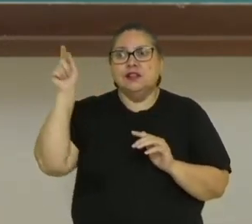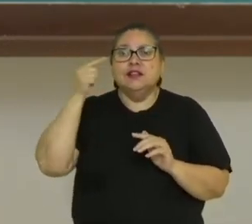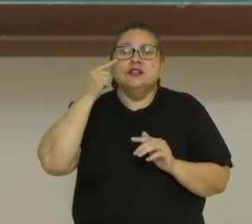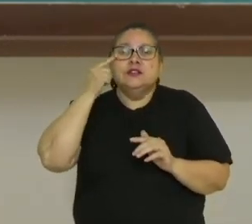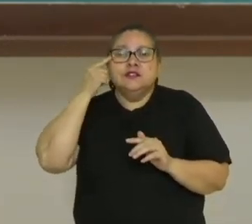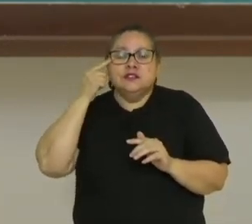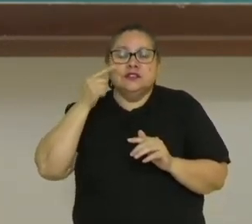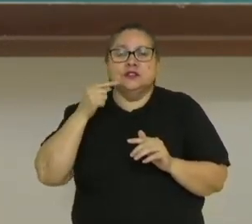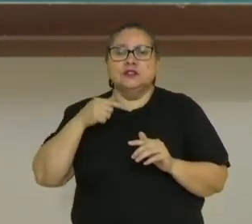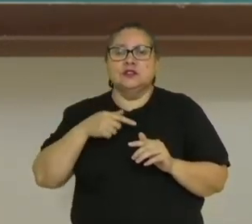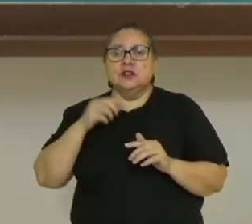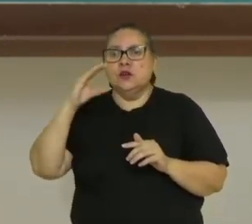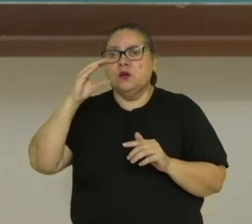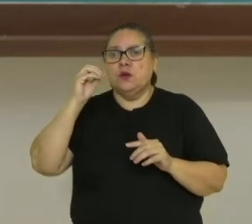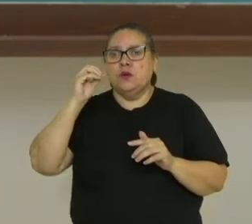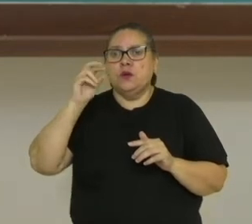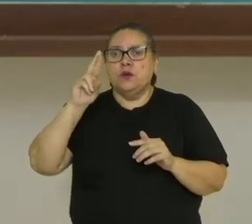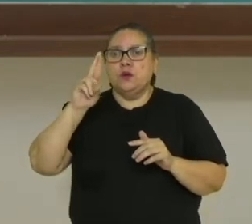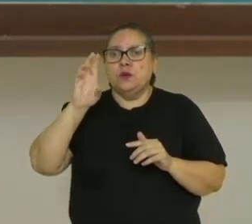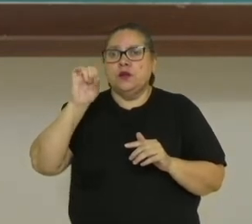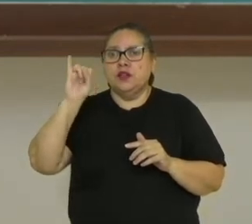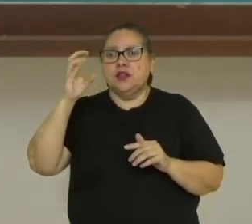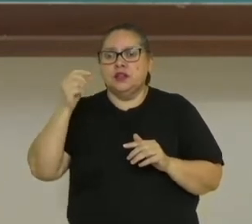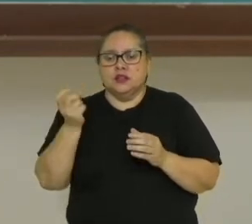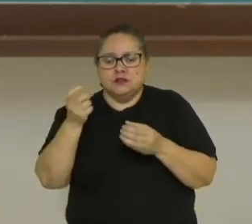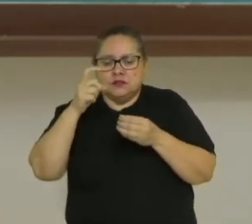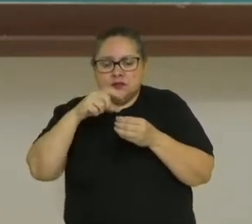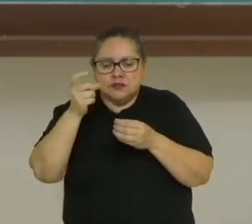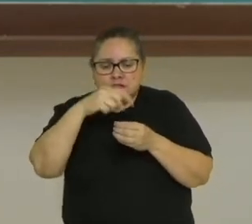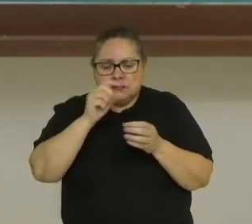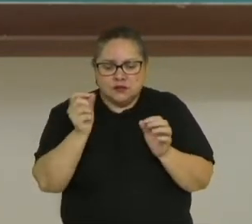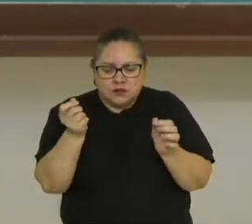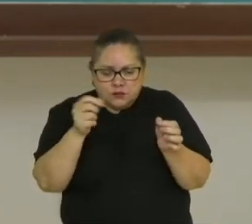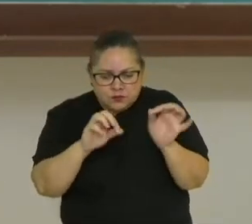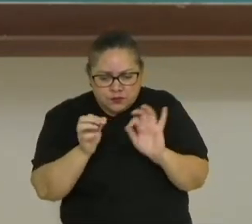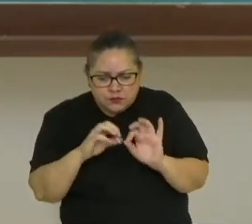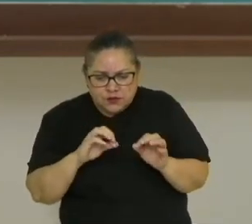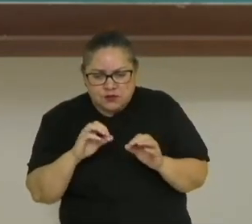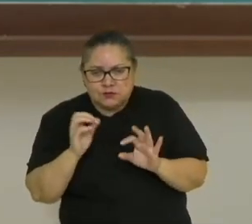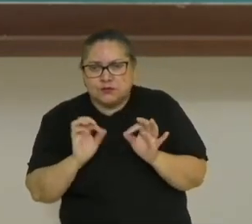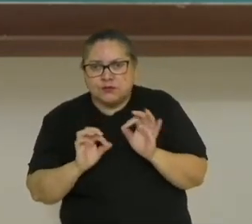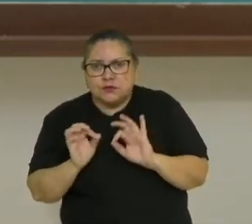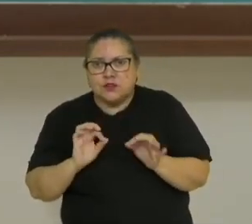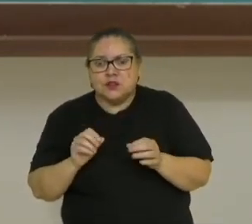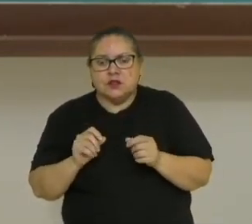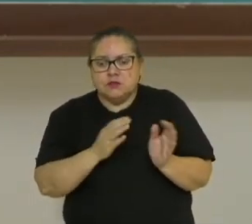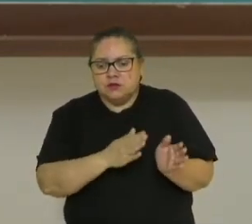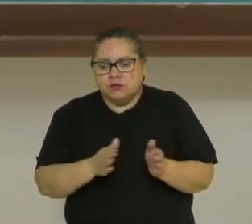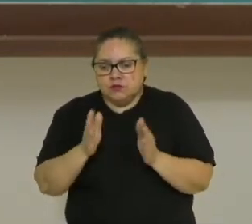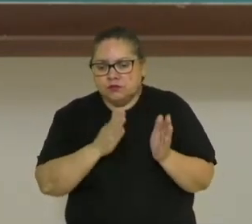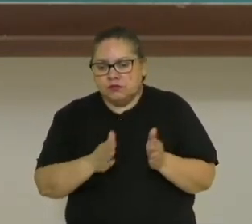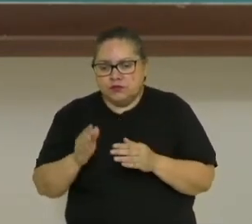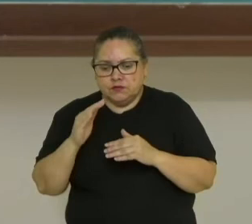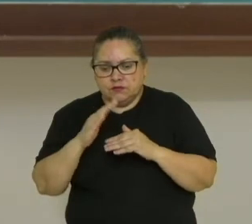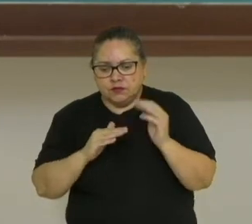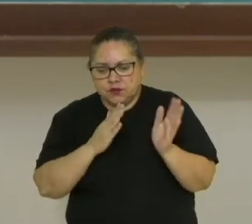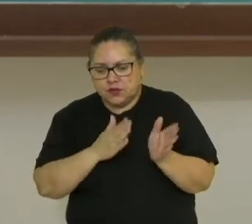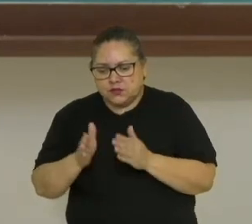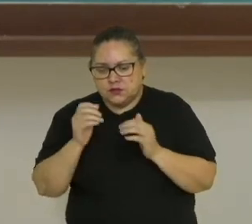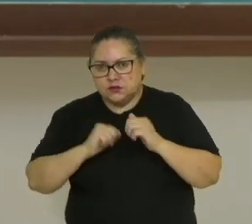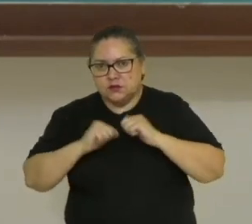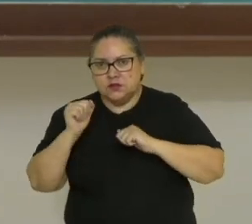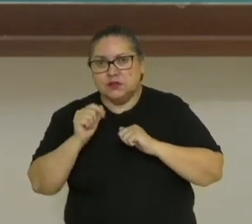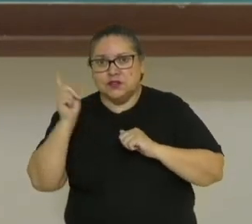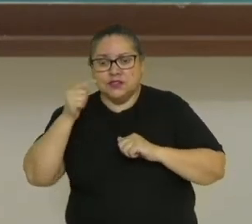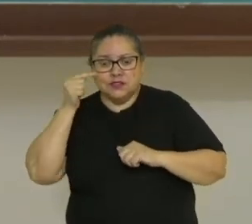mais precisamente na Coreia. Os componentes são manufaturados, né, eles passam por um processo de fabricação lá